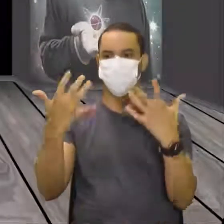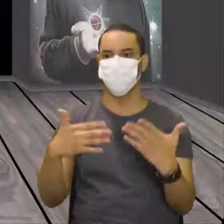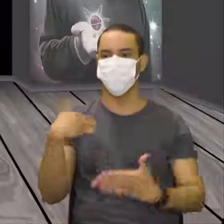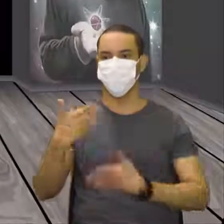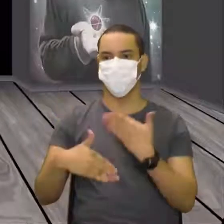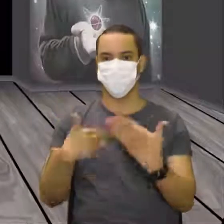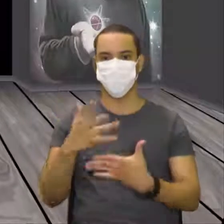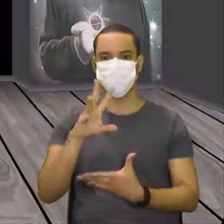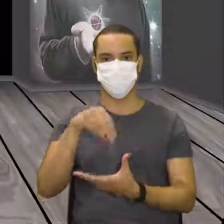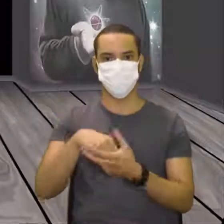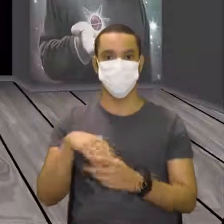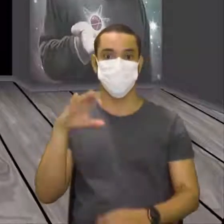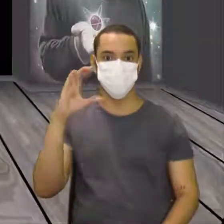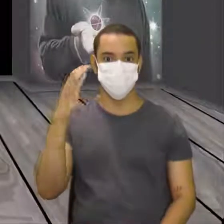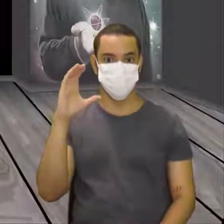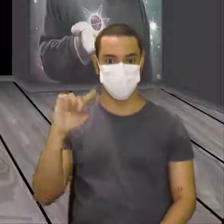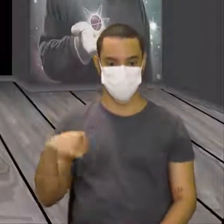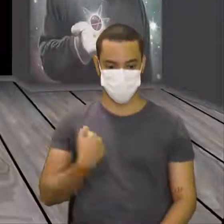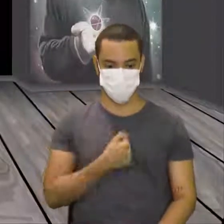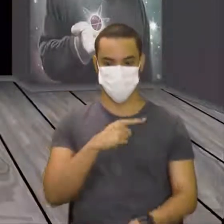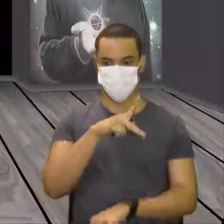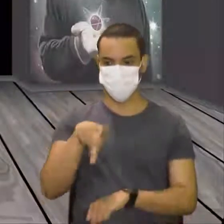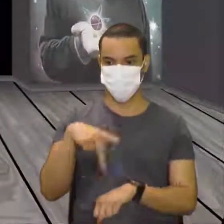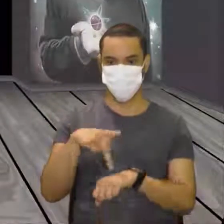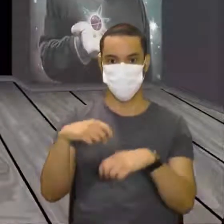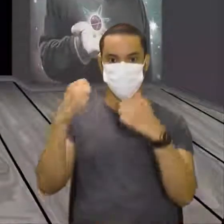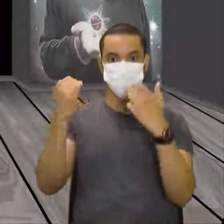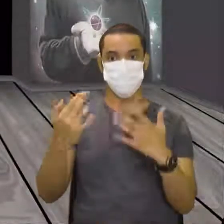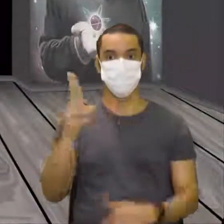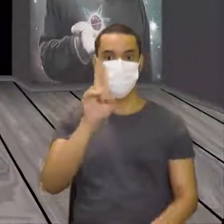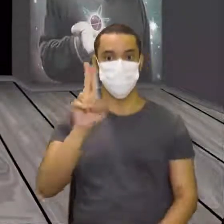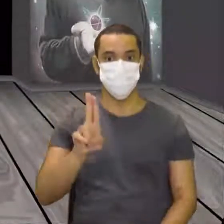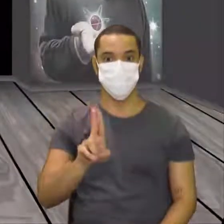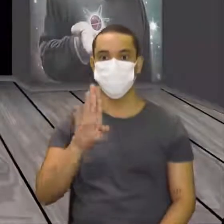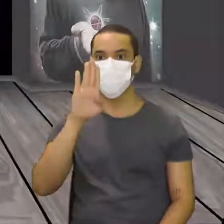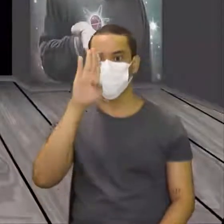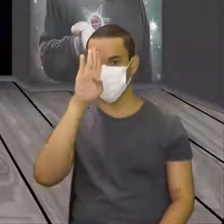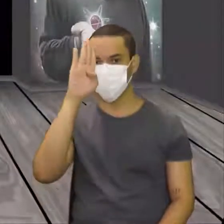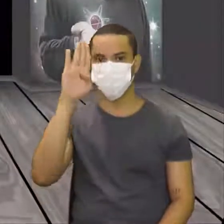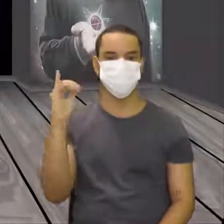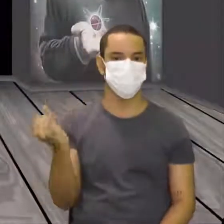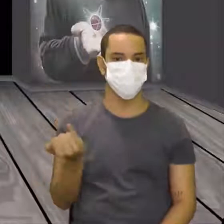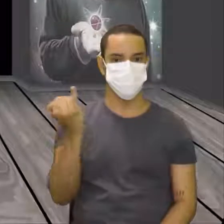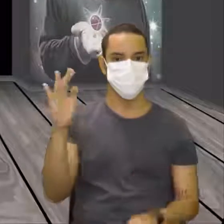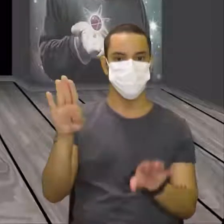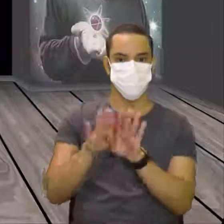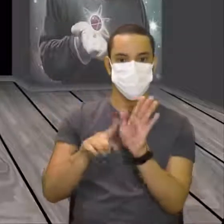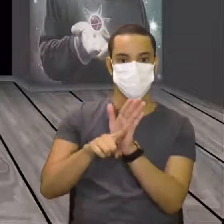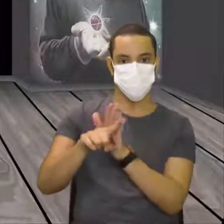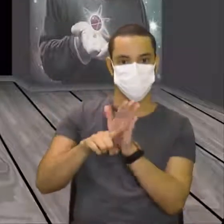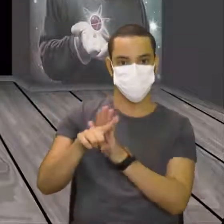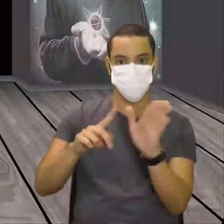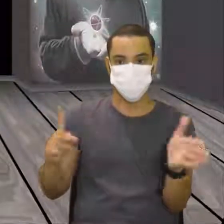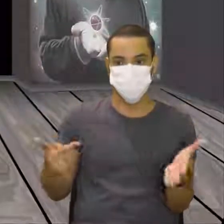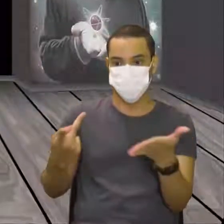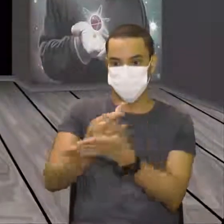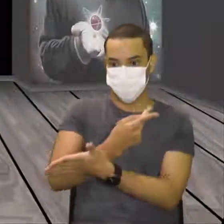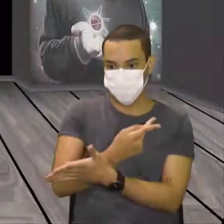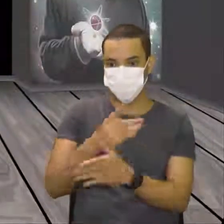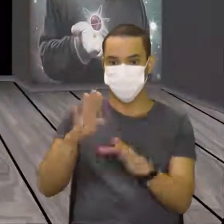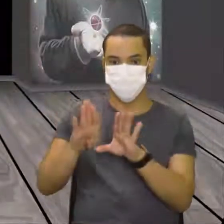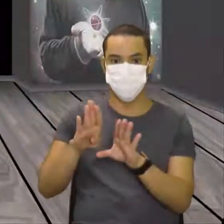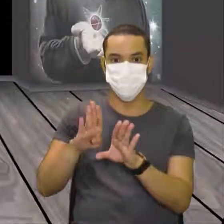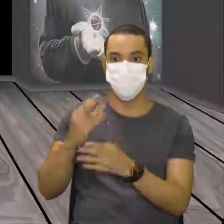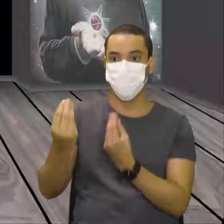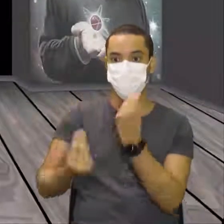dessa ciência no nosso país. Falamos de alguns nomes importantes, pesquisas que foram realizadas, a